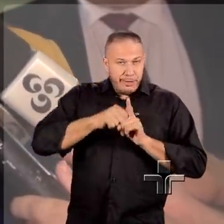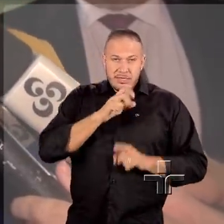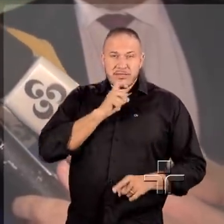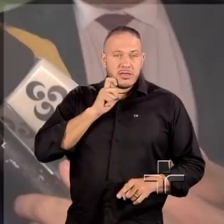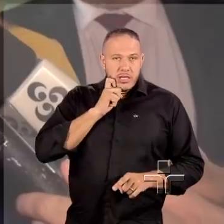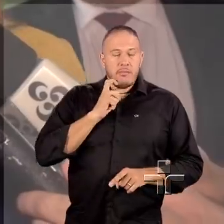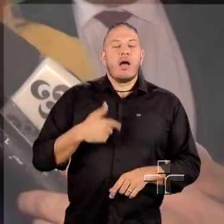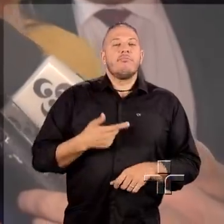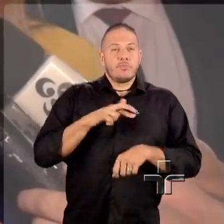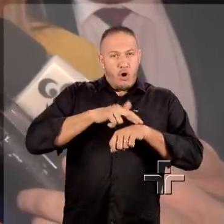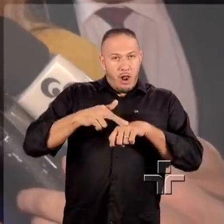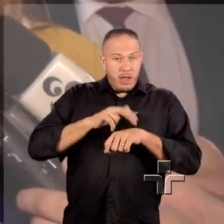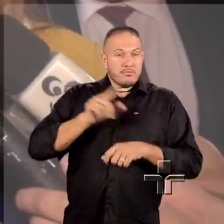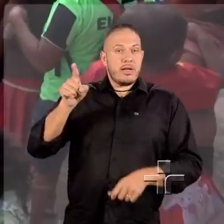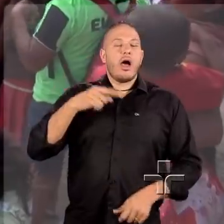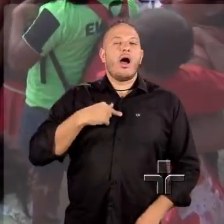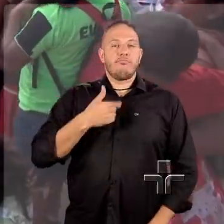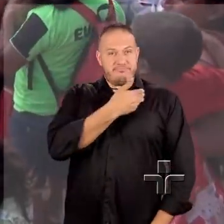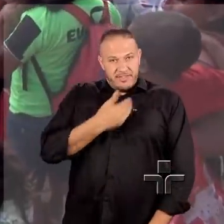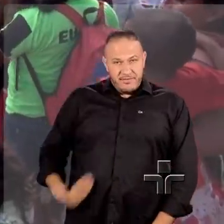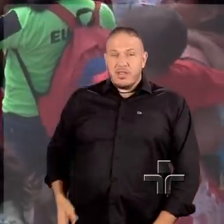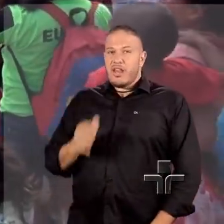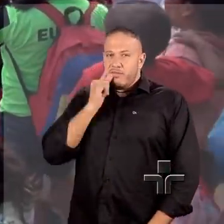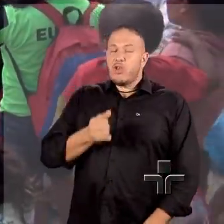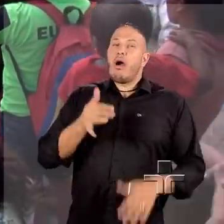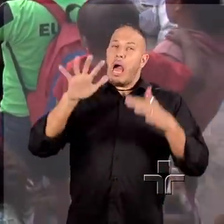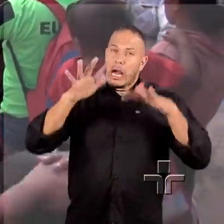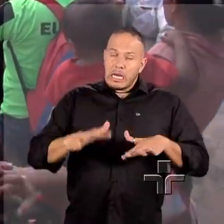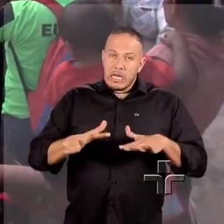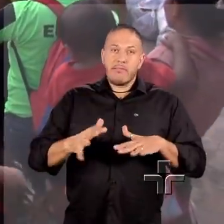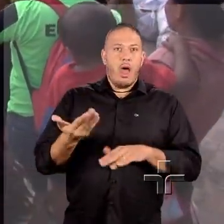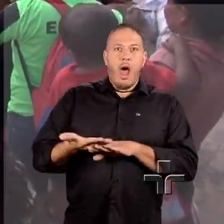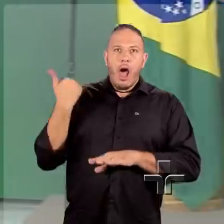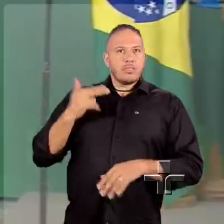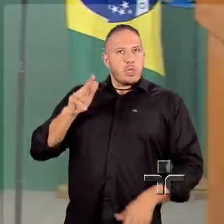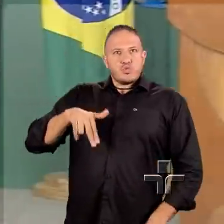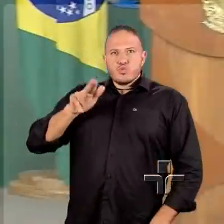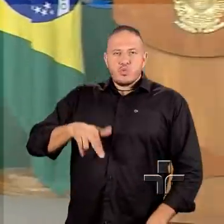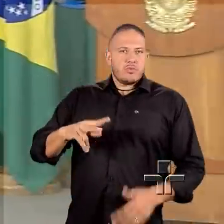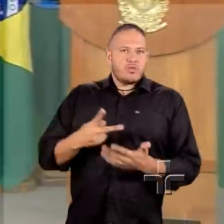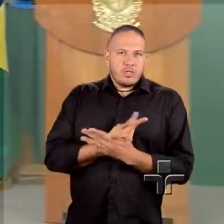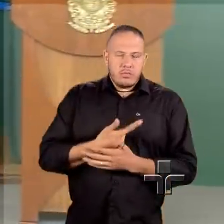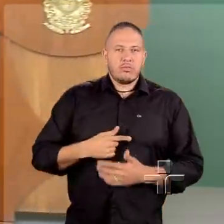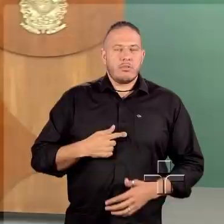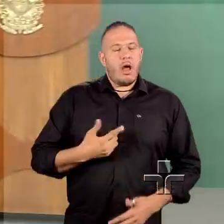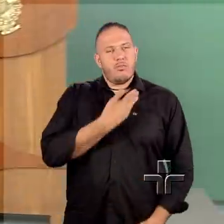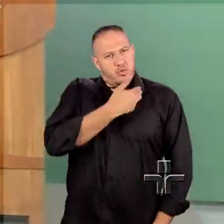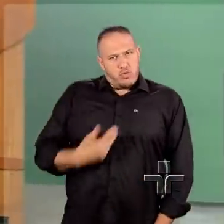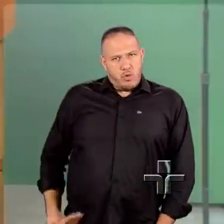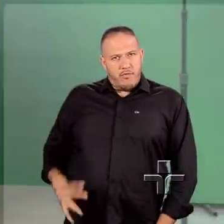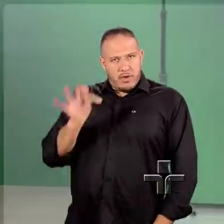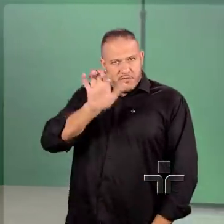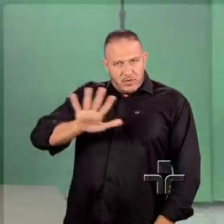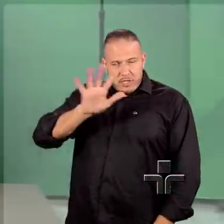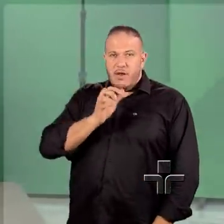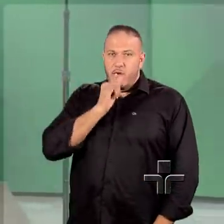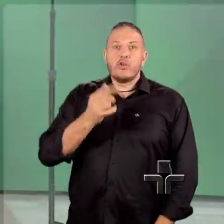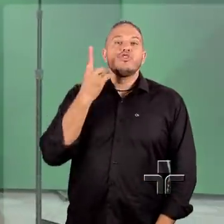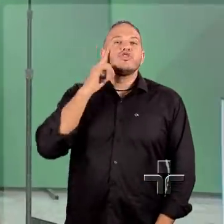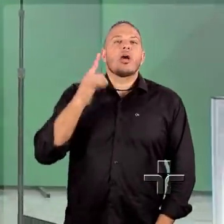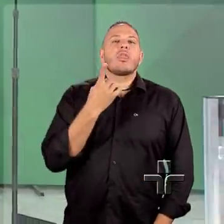Sueli Franco admitiu que Roraima vive uma crise sem precedentes em 2018. O governo federal anunciou no dia 10 de